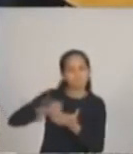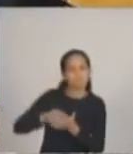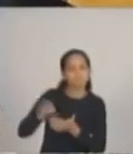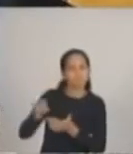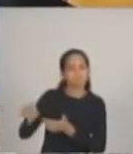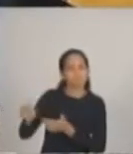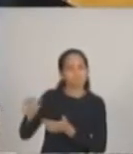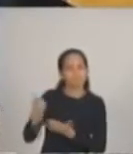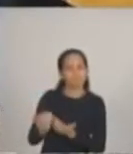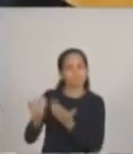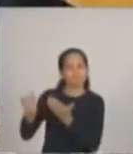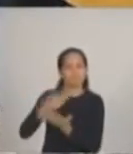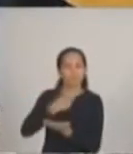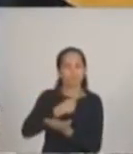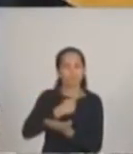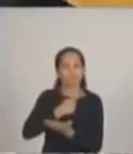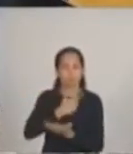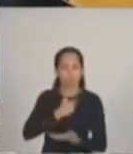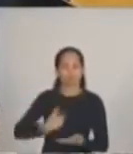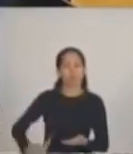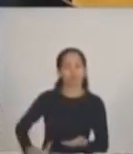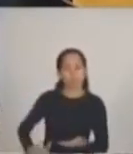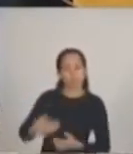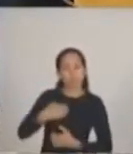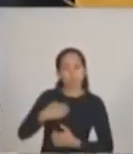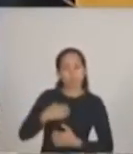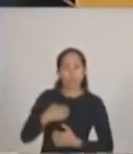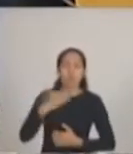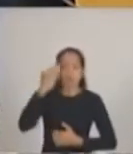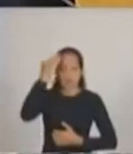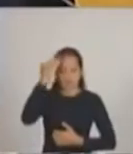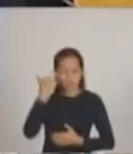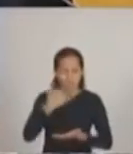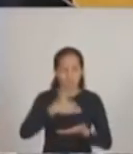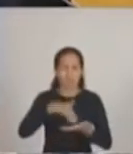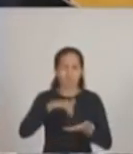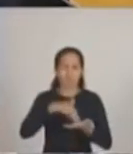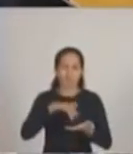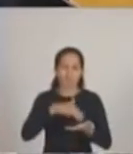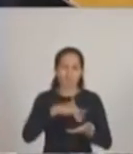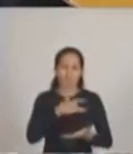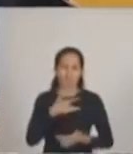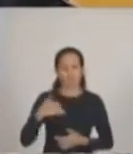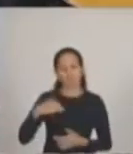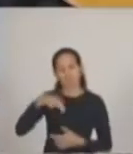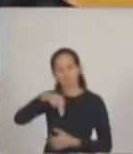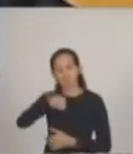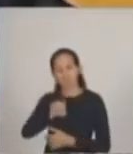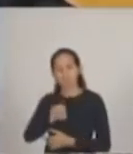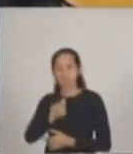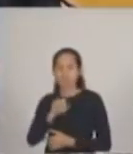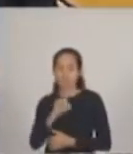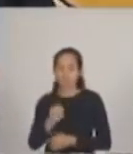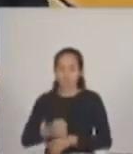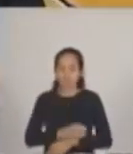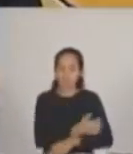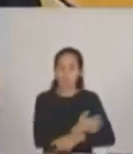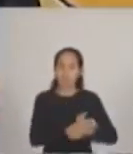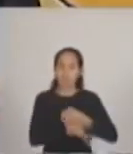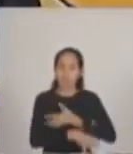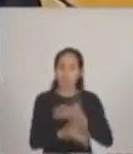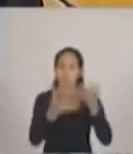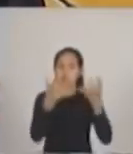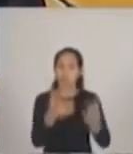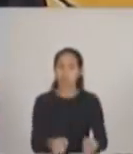Estado, na sensibilidade que o Nésio tem, né, do trato com a coisa pública, encampar essa ideia, deputado